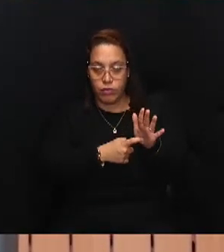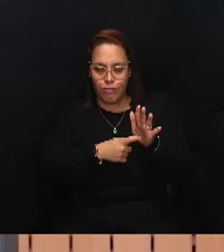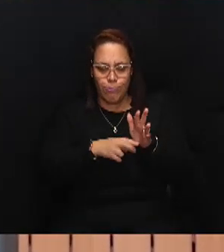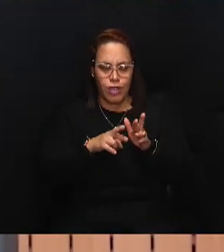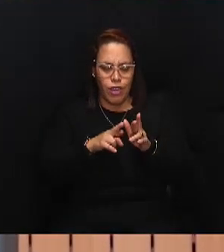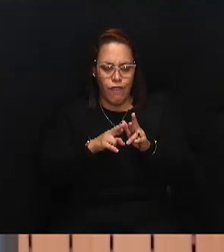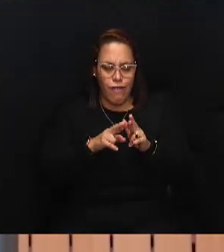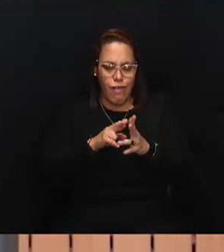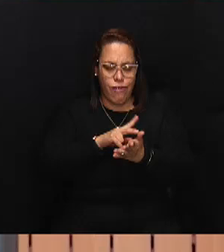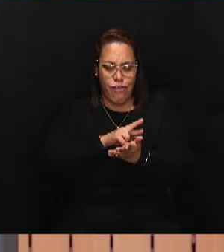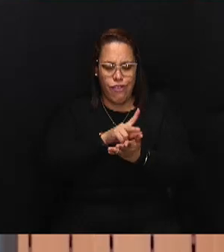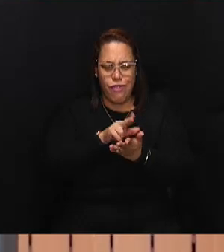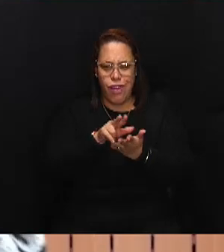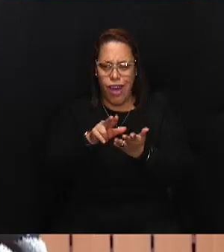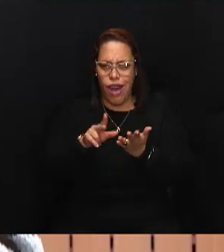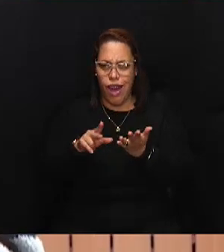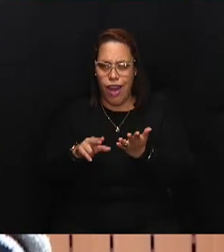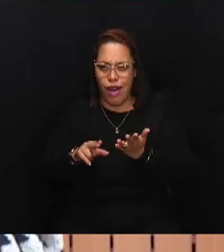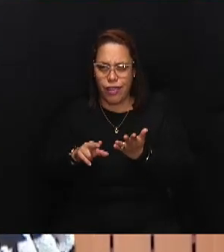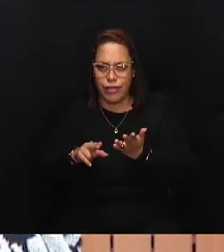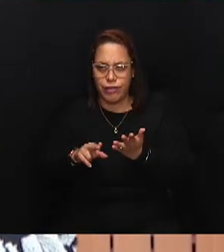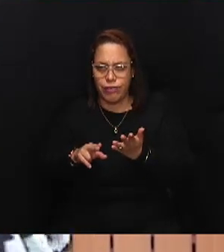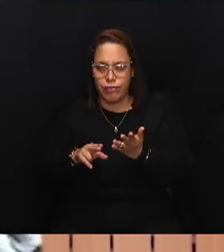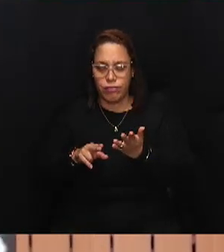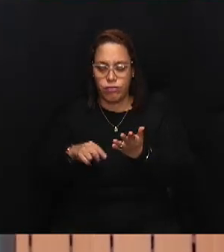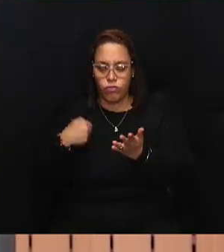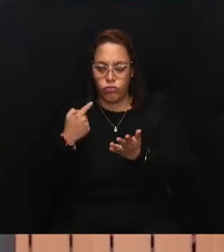né? Então, uma coisa que nós, pelo